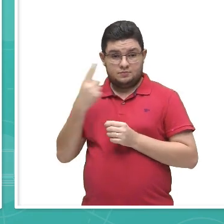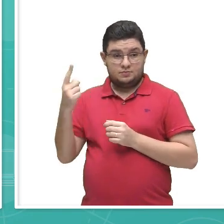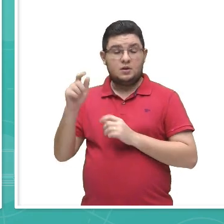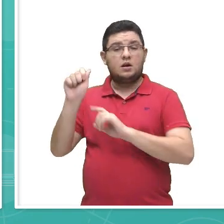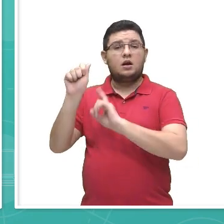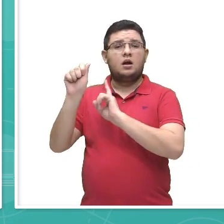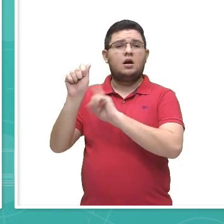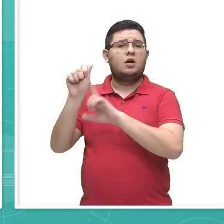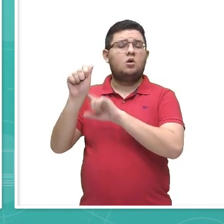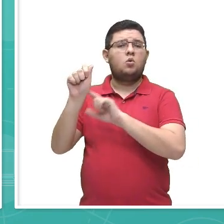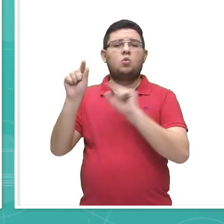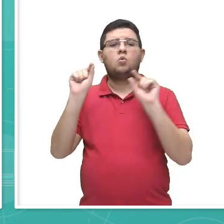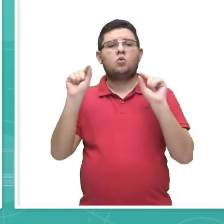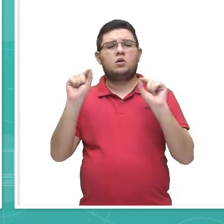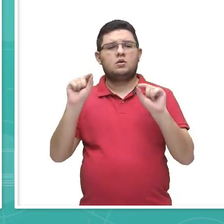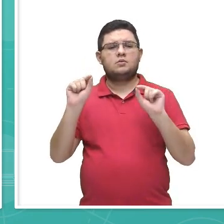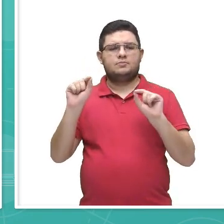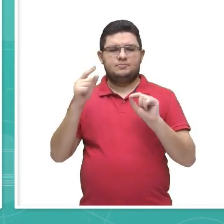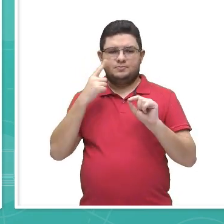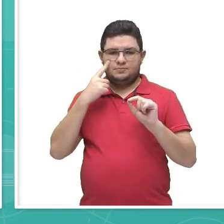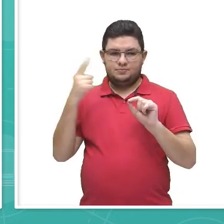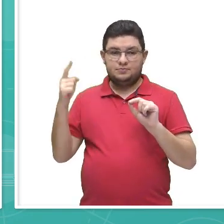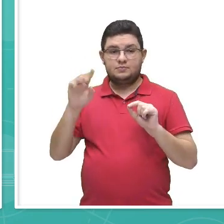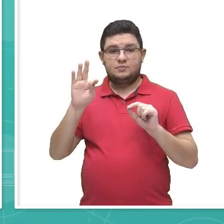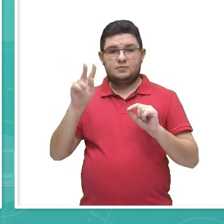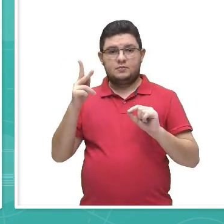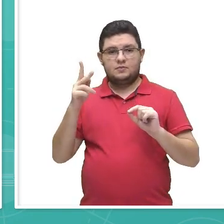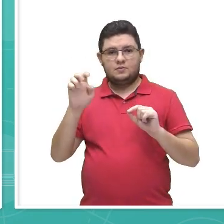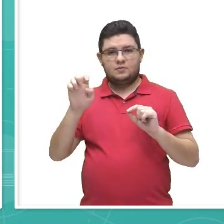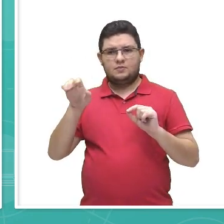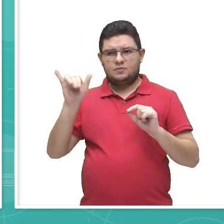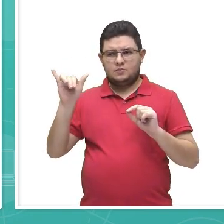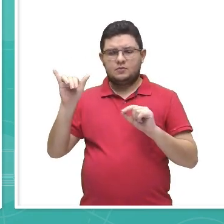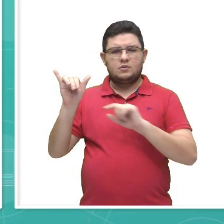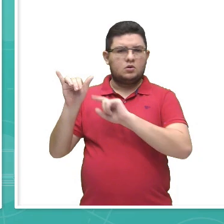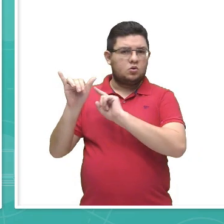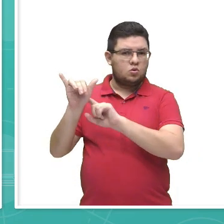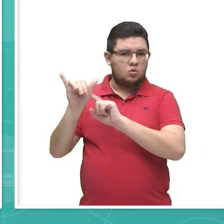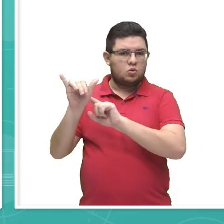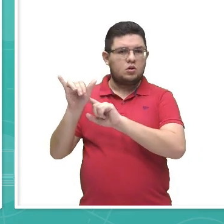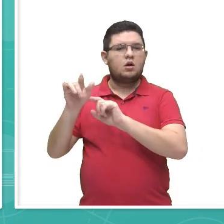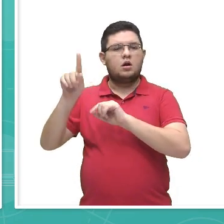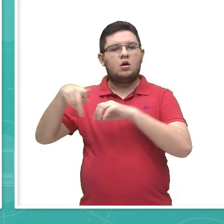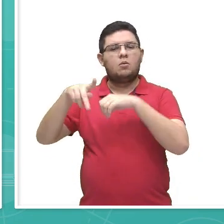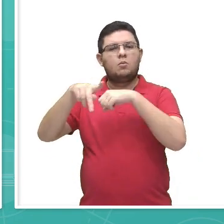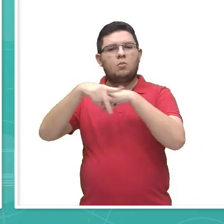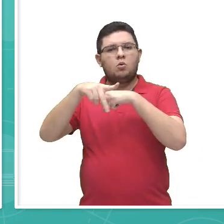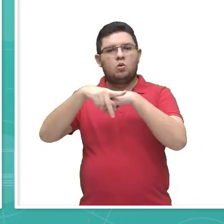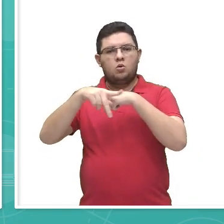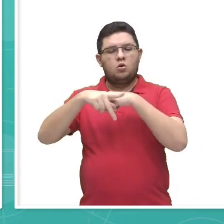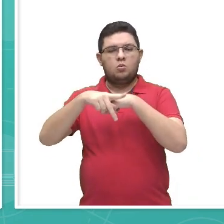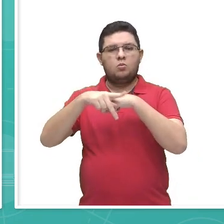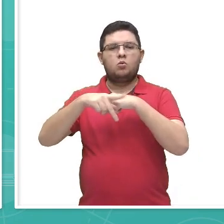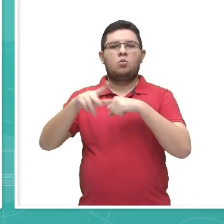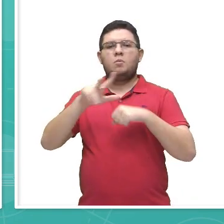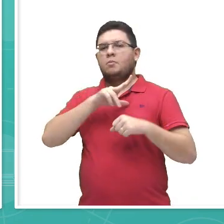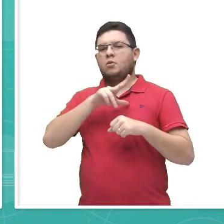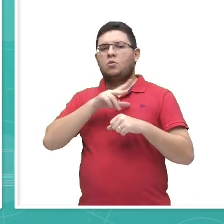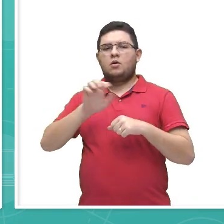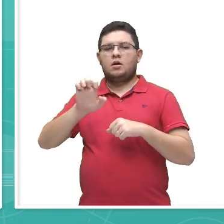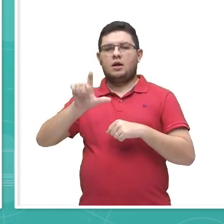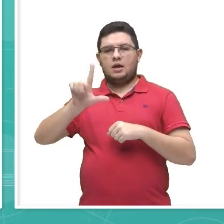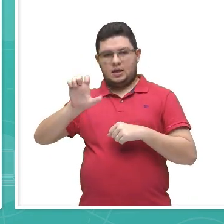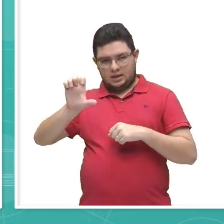diz assim, they go to bed. They, né? O pronome pessoal, eles ou